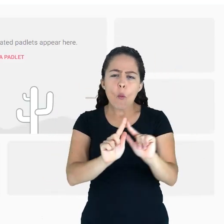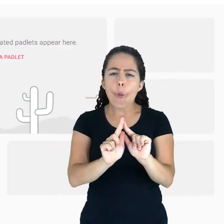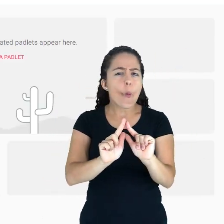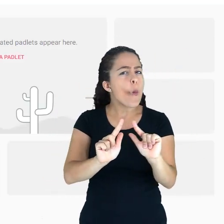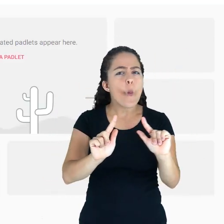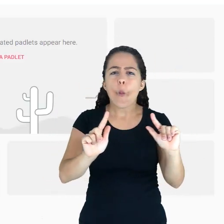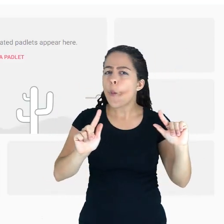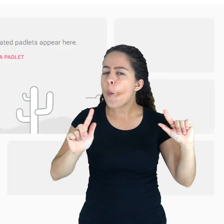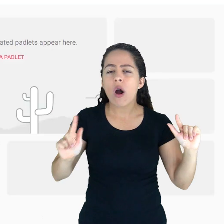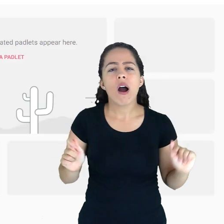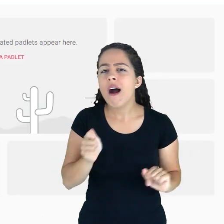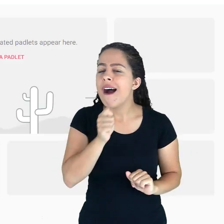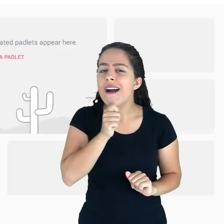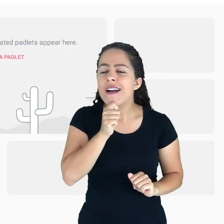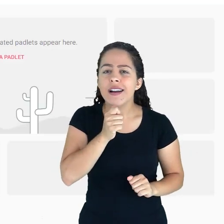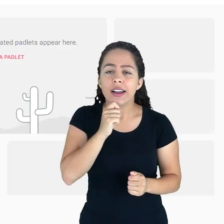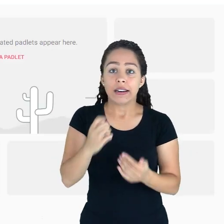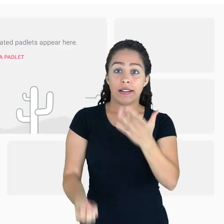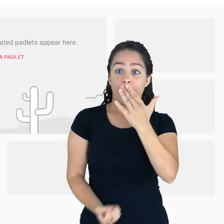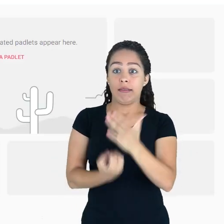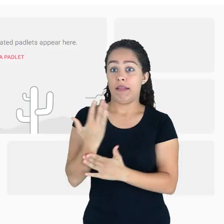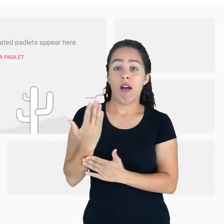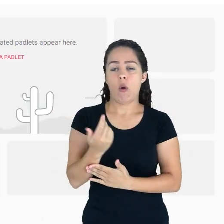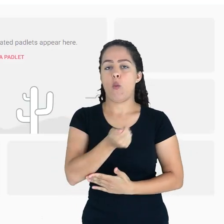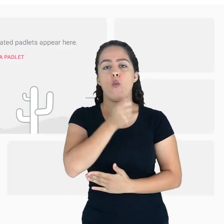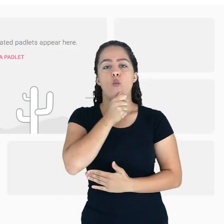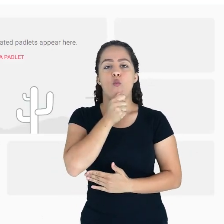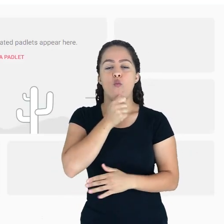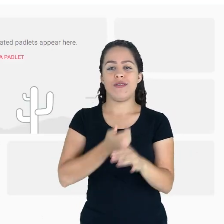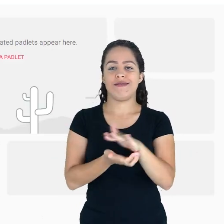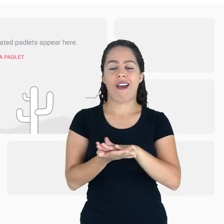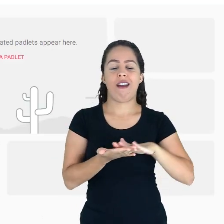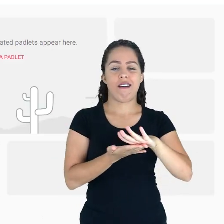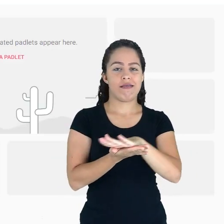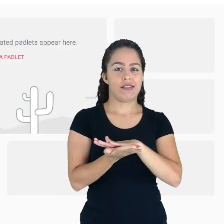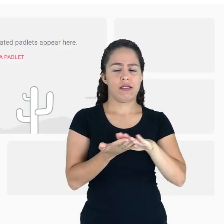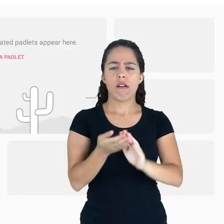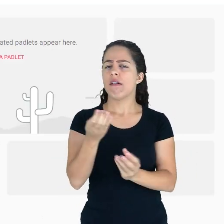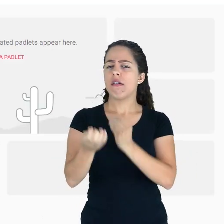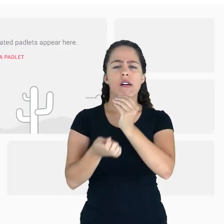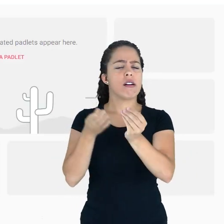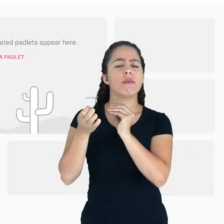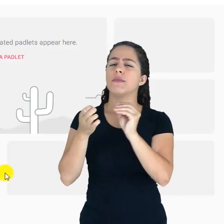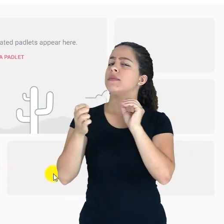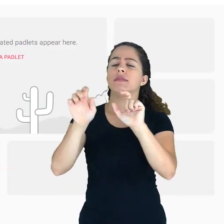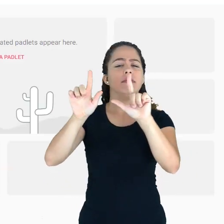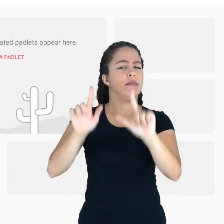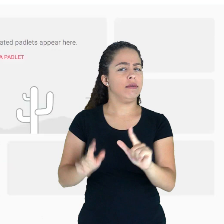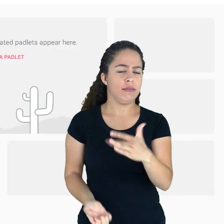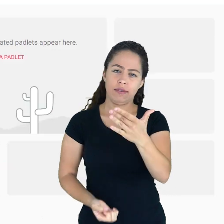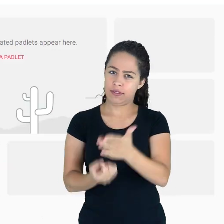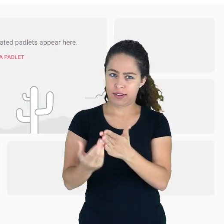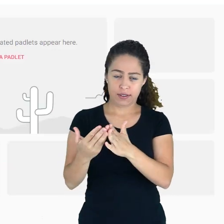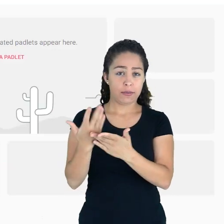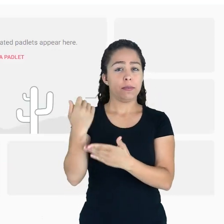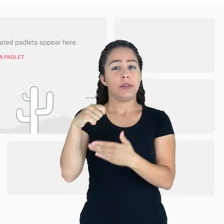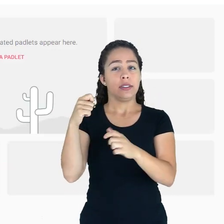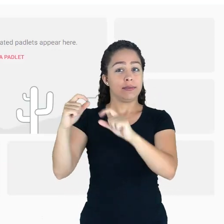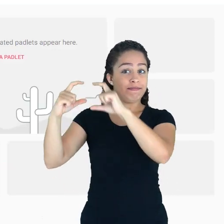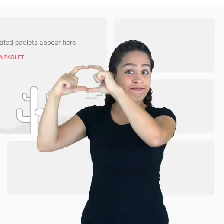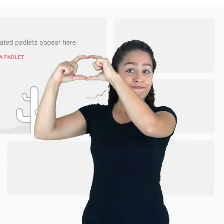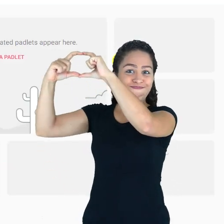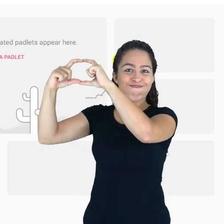criado ainda, a gente não tem nenhum mural criado. E aí, para criar, eu tenho que clicar naquele botão